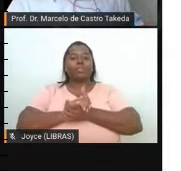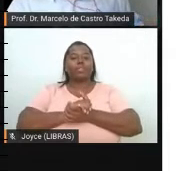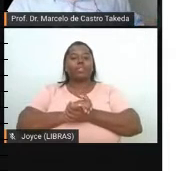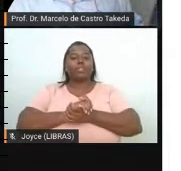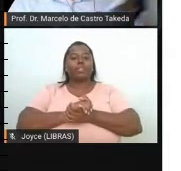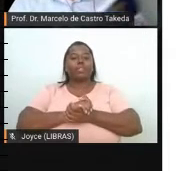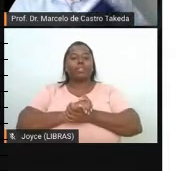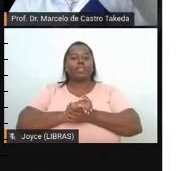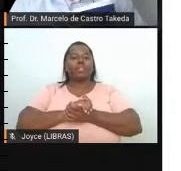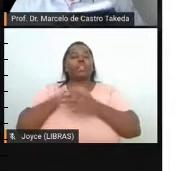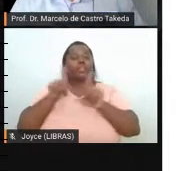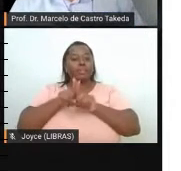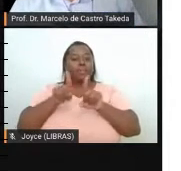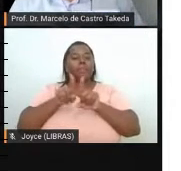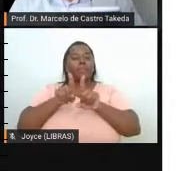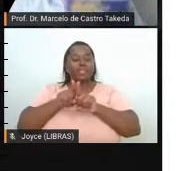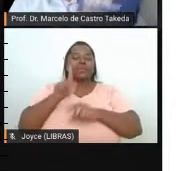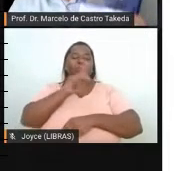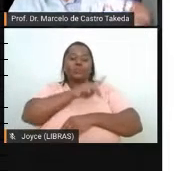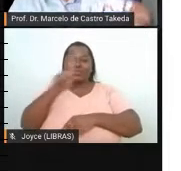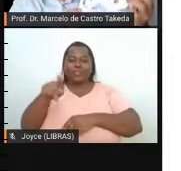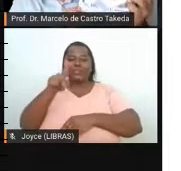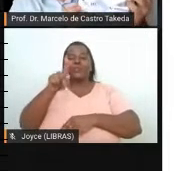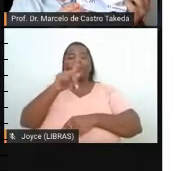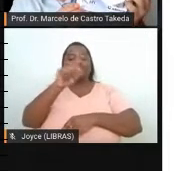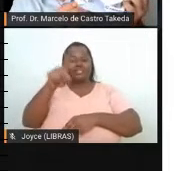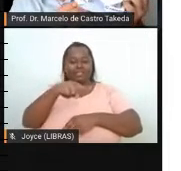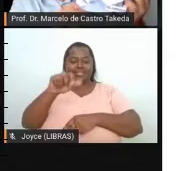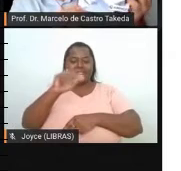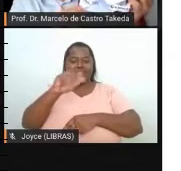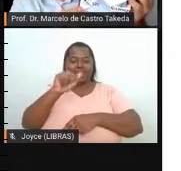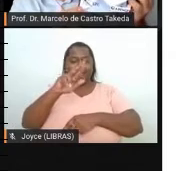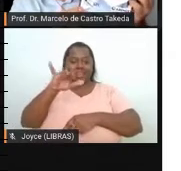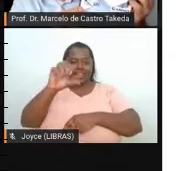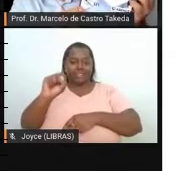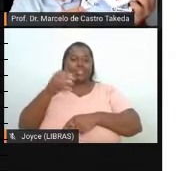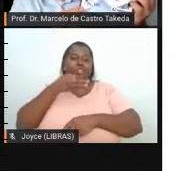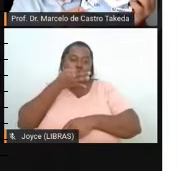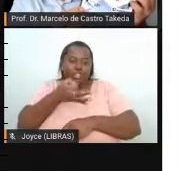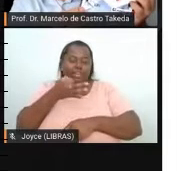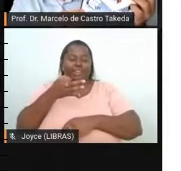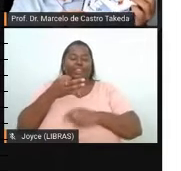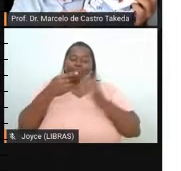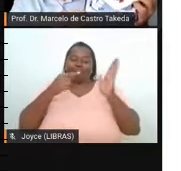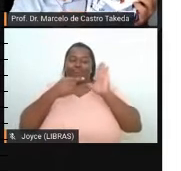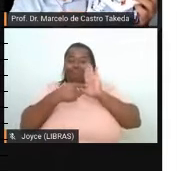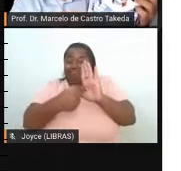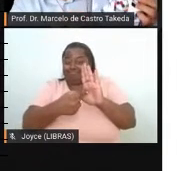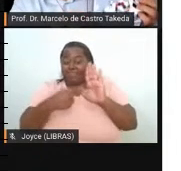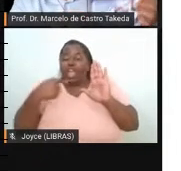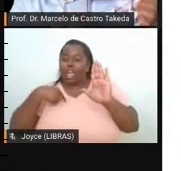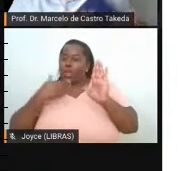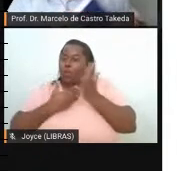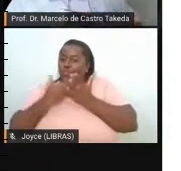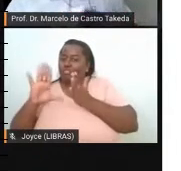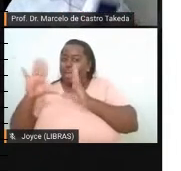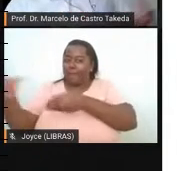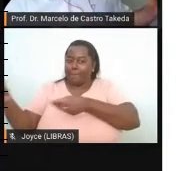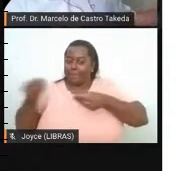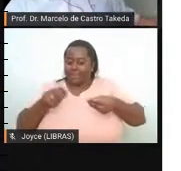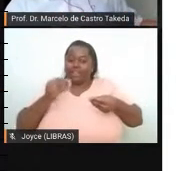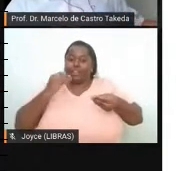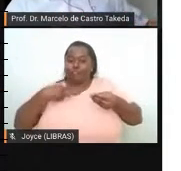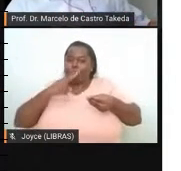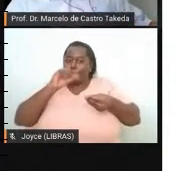recomendação do professor Zacarias, tá aqui, estou começando a ler. aprender um pouquinho mais essa questão